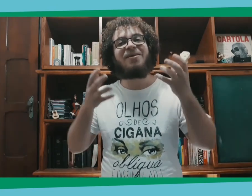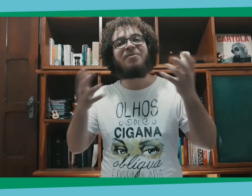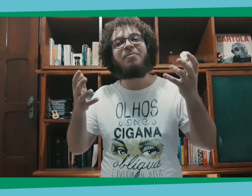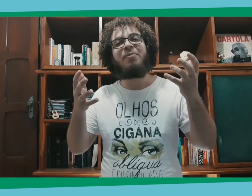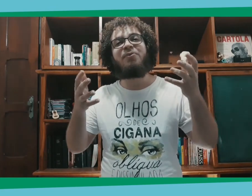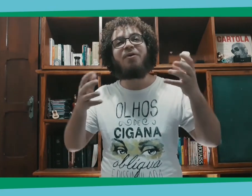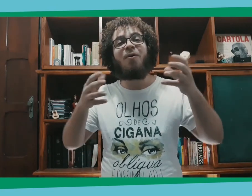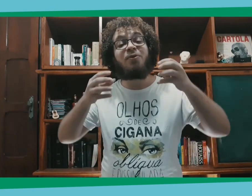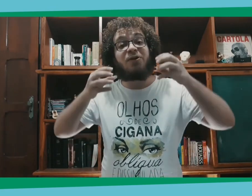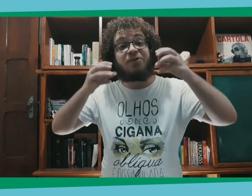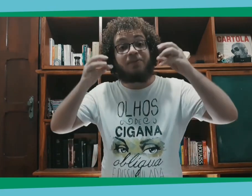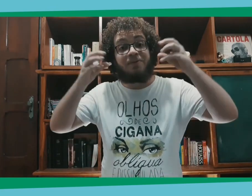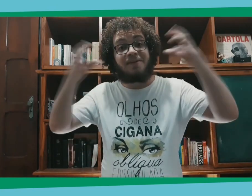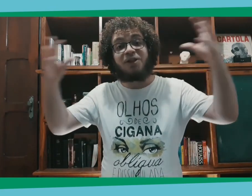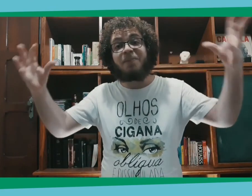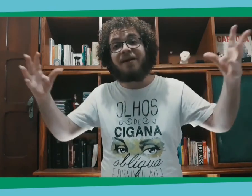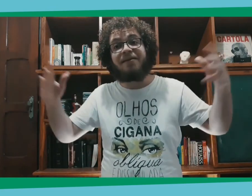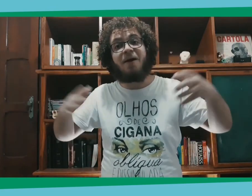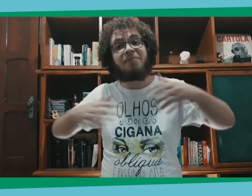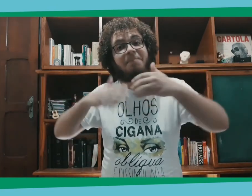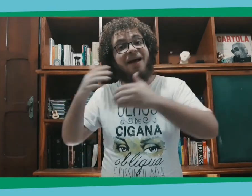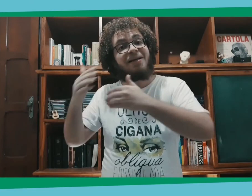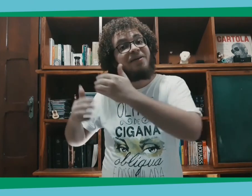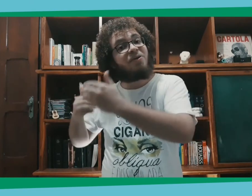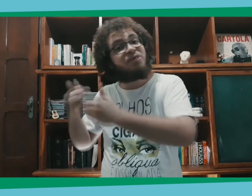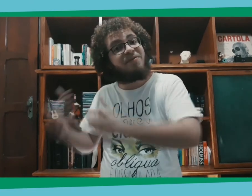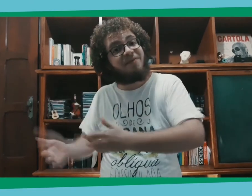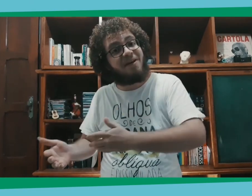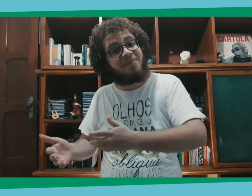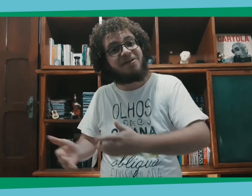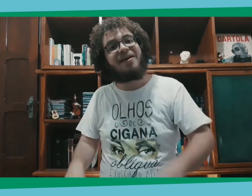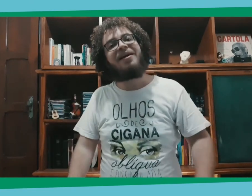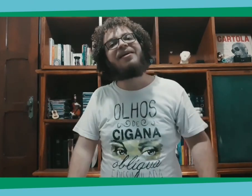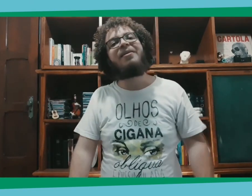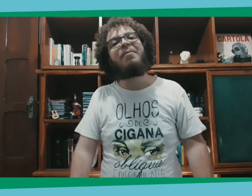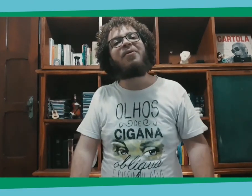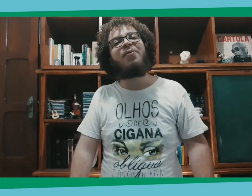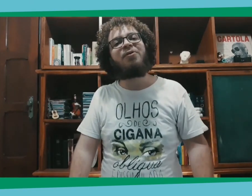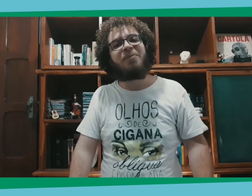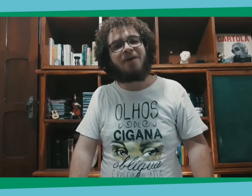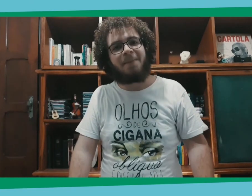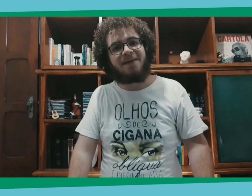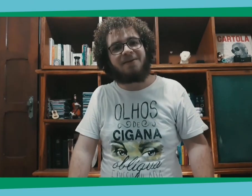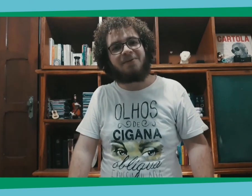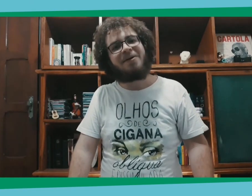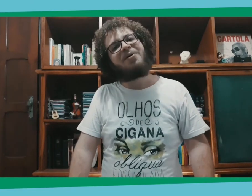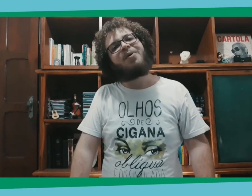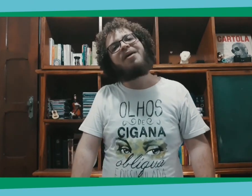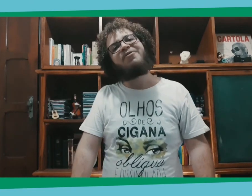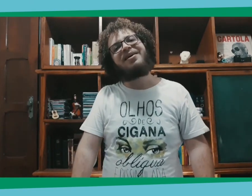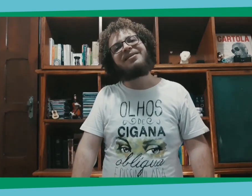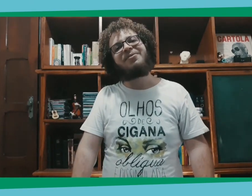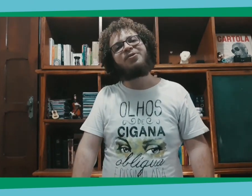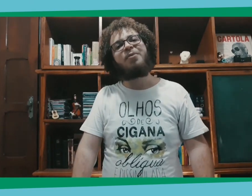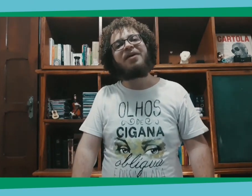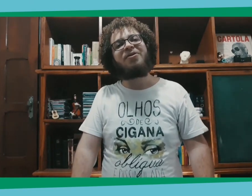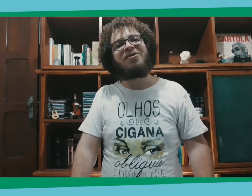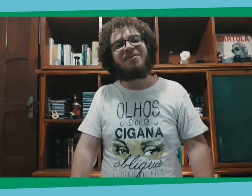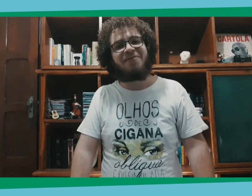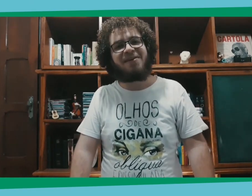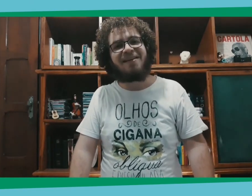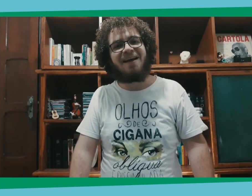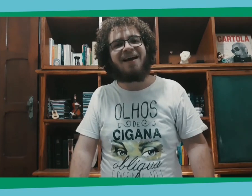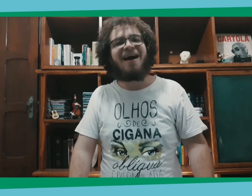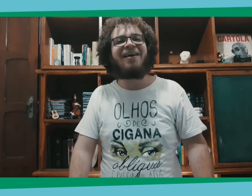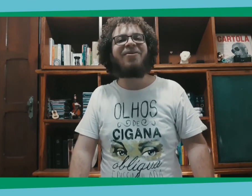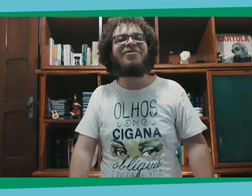uma visão de mundo e como o nosso mundo se expande ao passo que nós vivemos, e também o último capítulo, uma reflexão sobre a